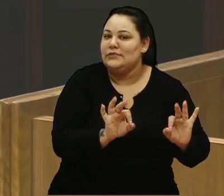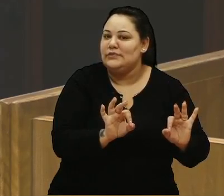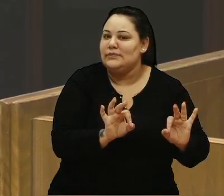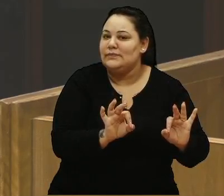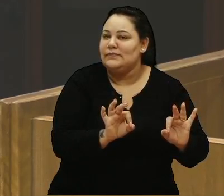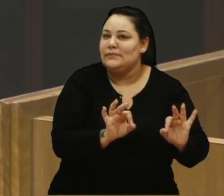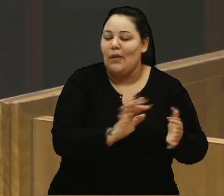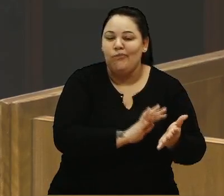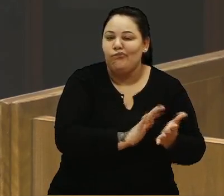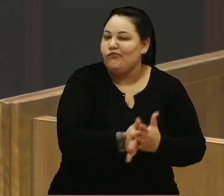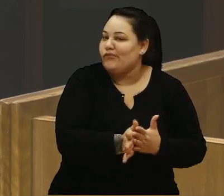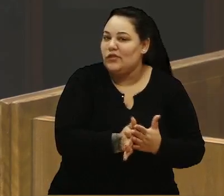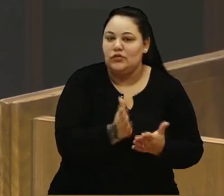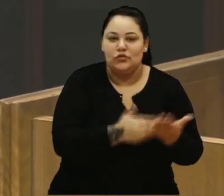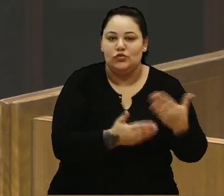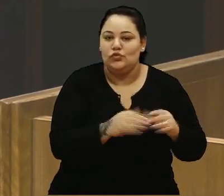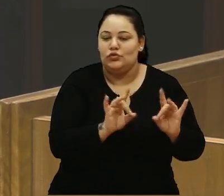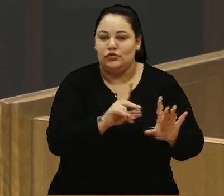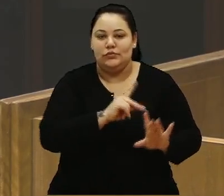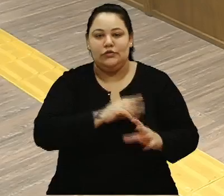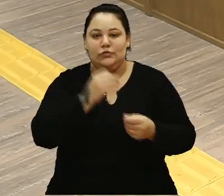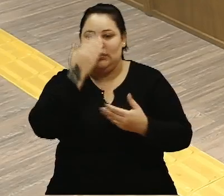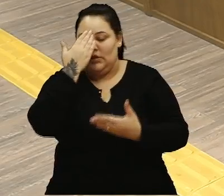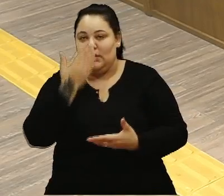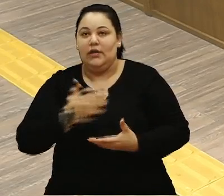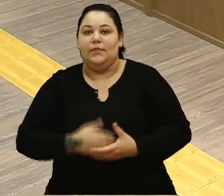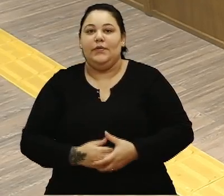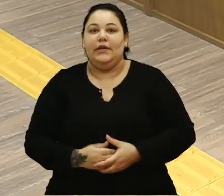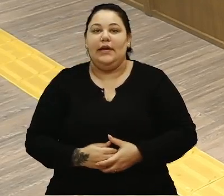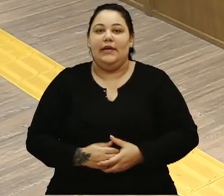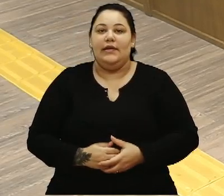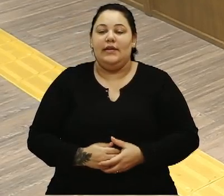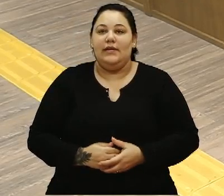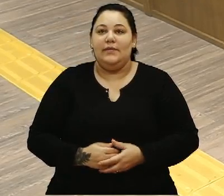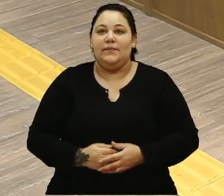de uma vez por todas. Era isso, senhor presidente, obrigado. Obrigado, vereador.